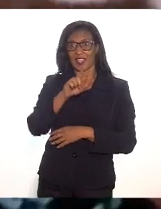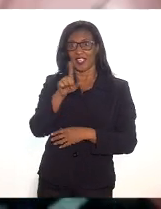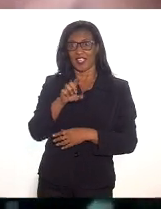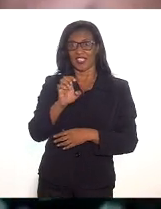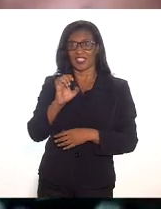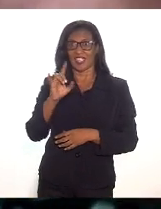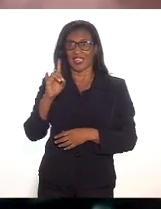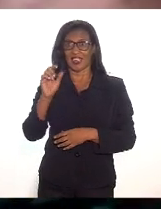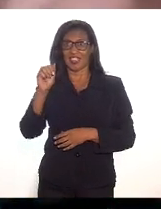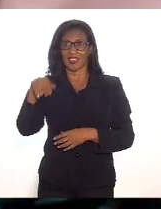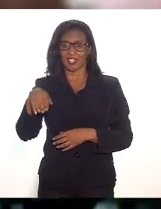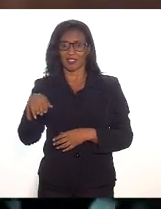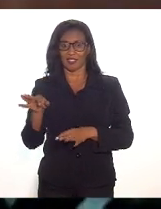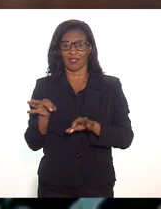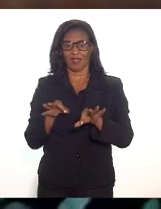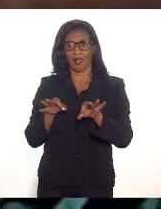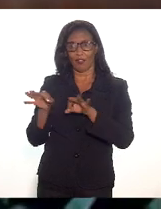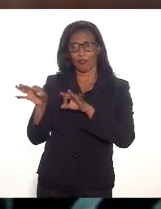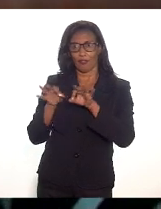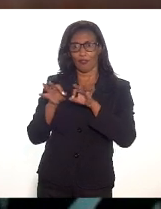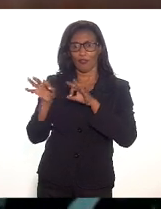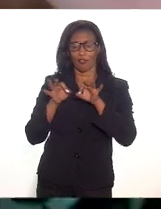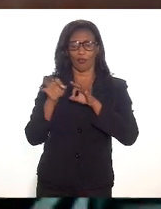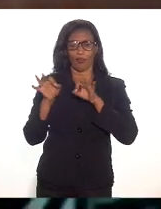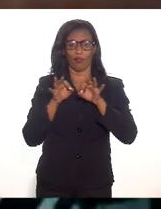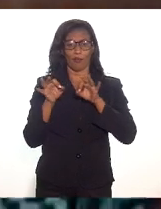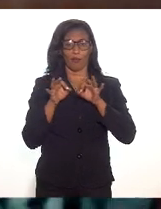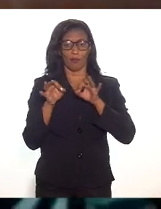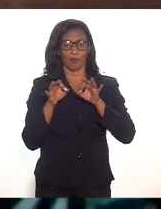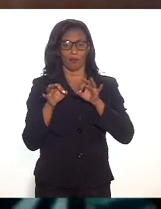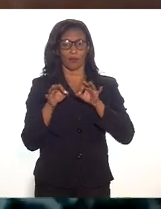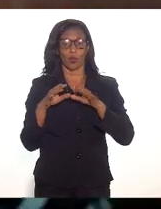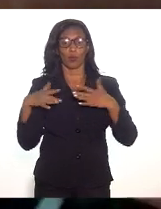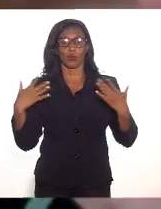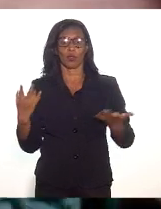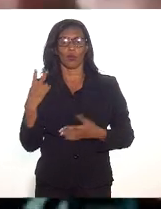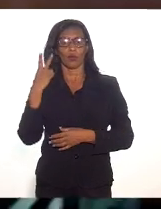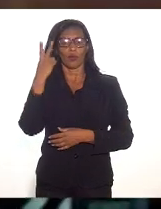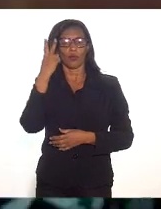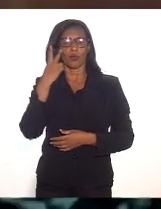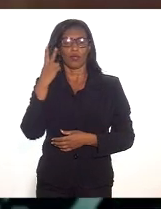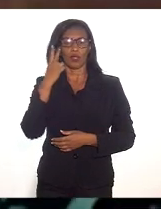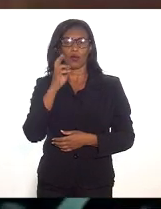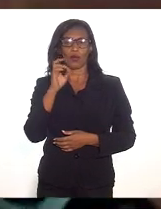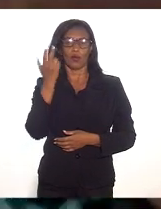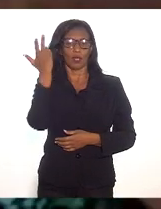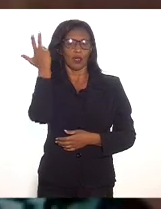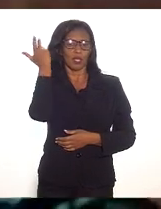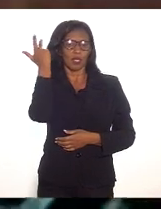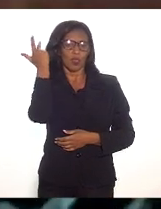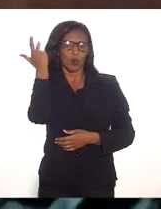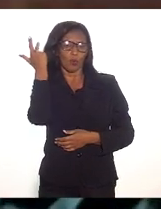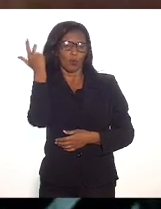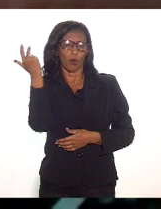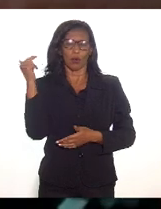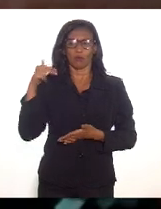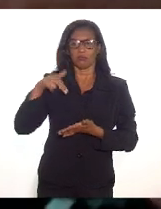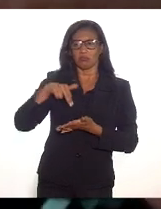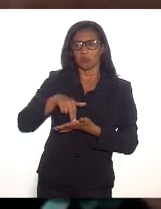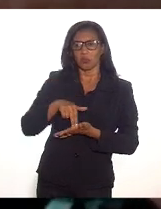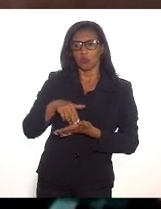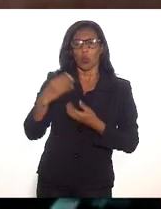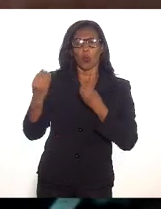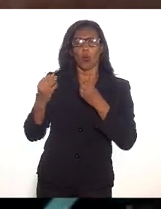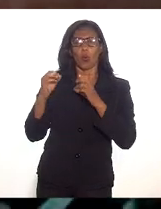a forma aguerrida com que o então vereador Eliomar se portava na Câmara